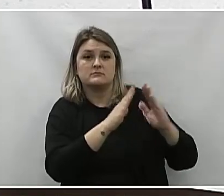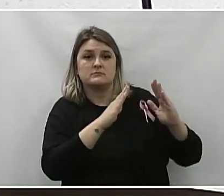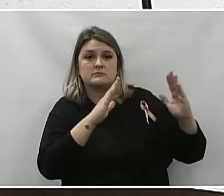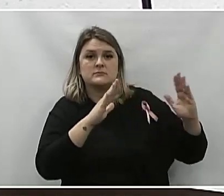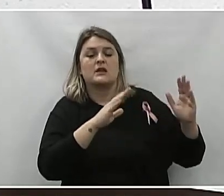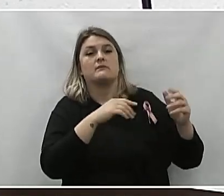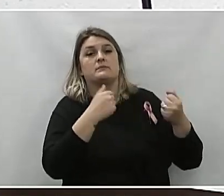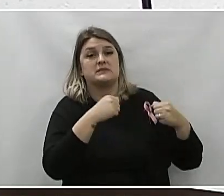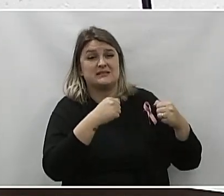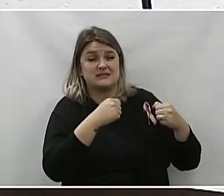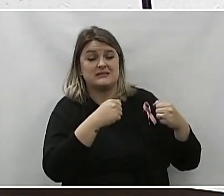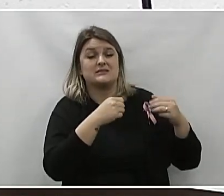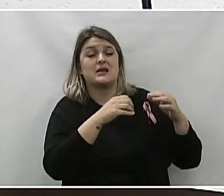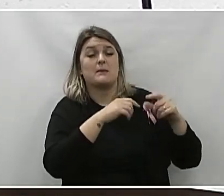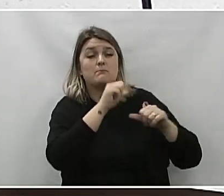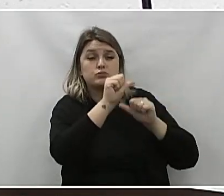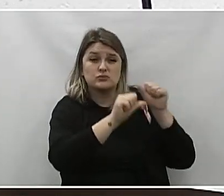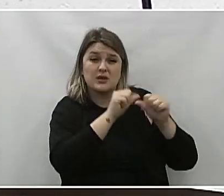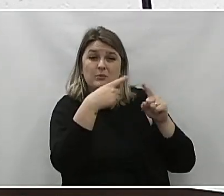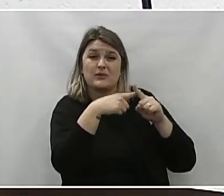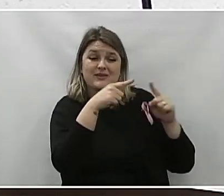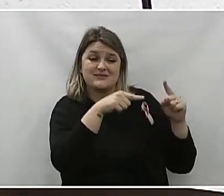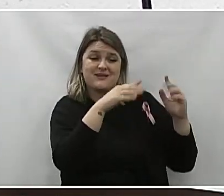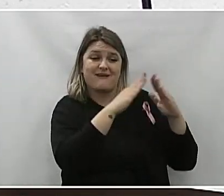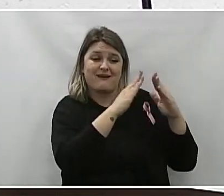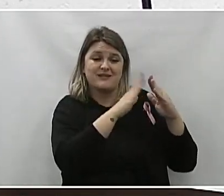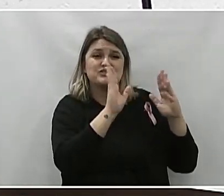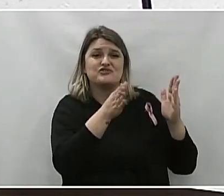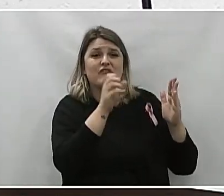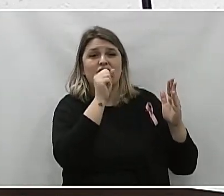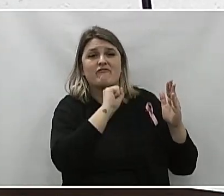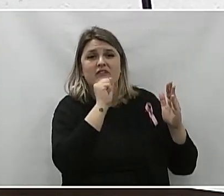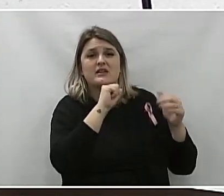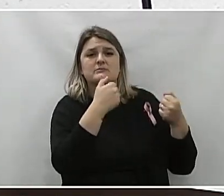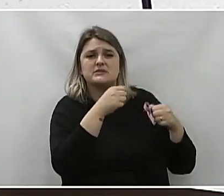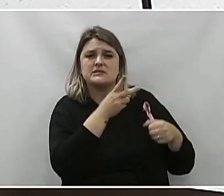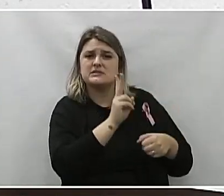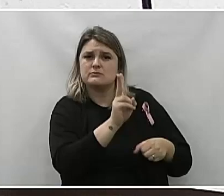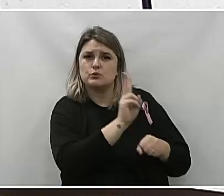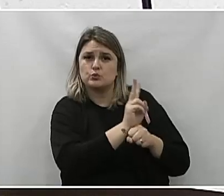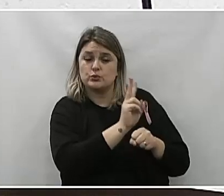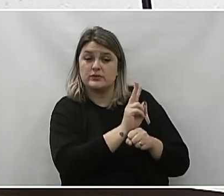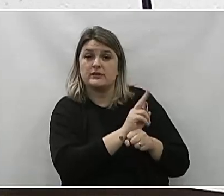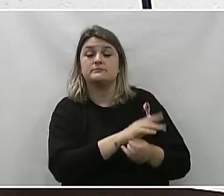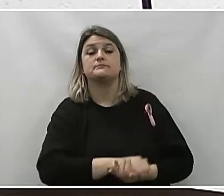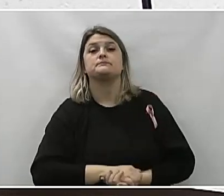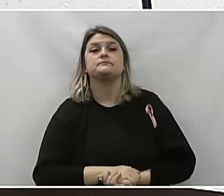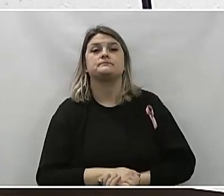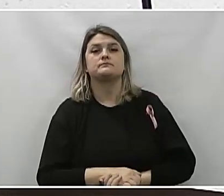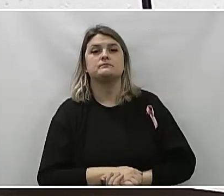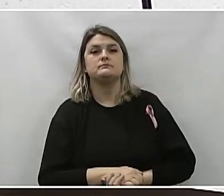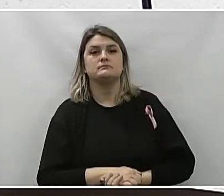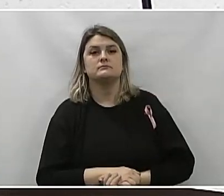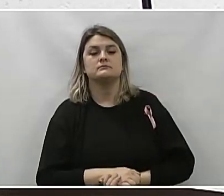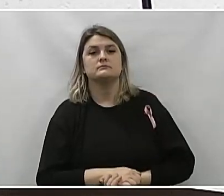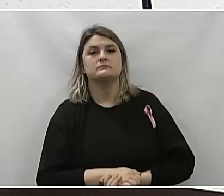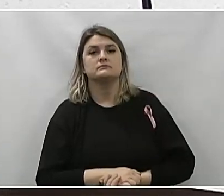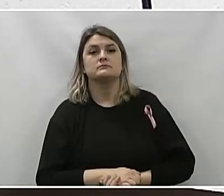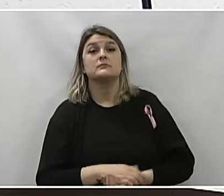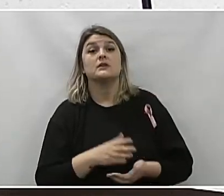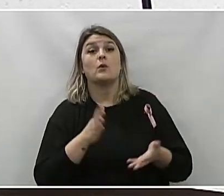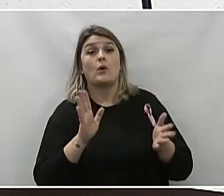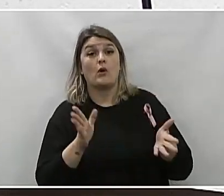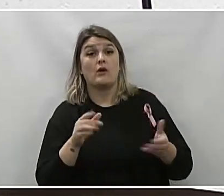deteriorando ela é de madeira uma casa que precisa de cuidados e pensando nisso que foi feito